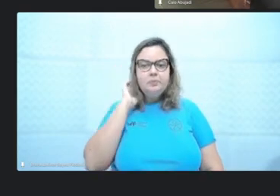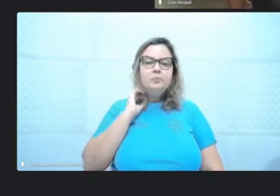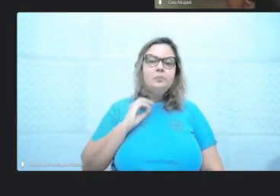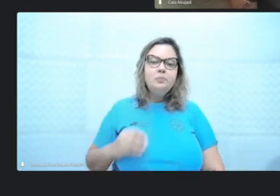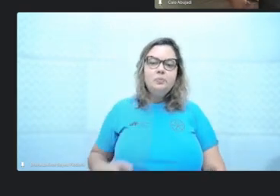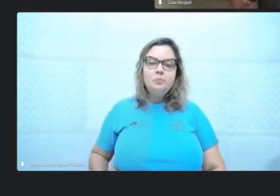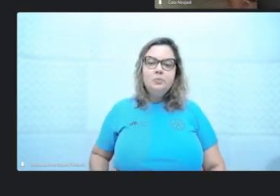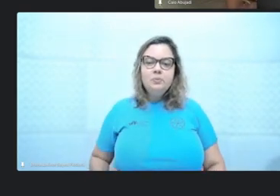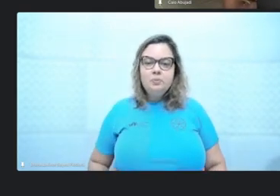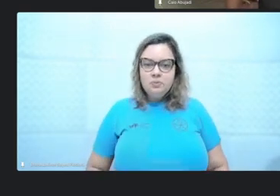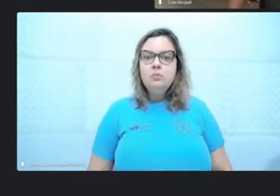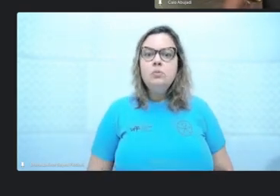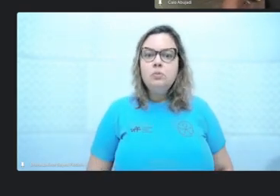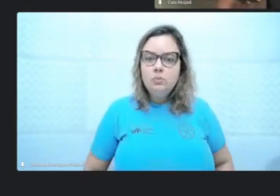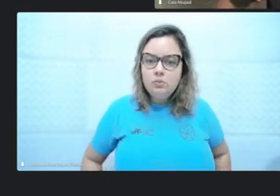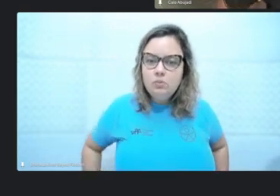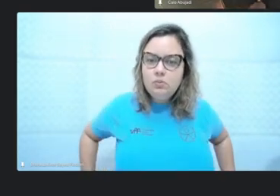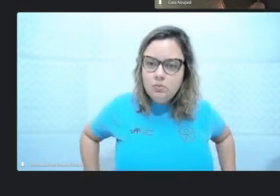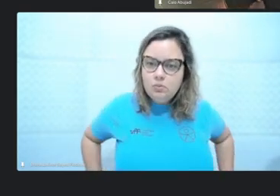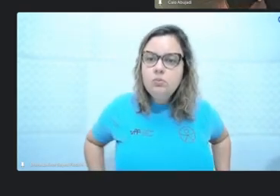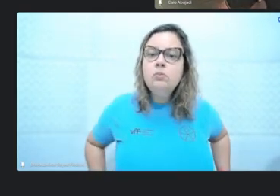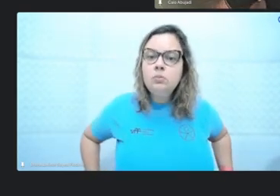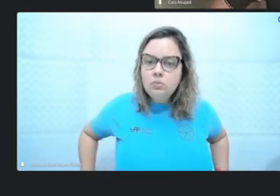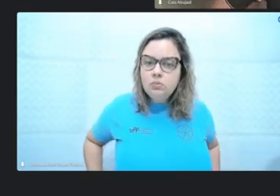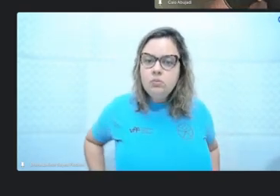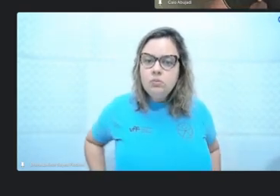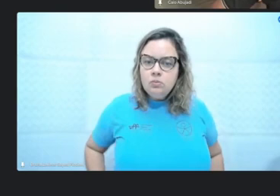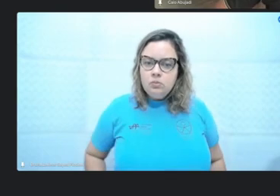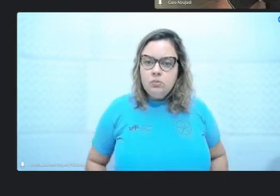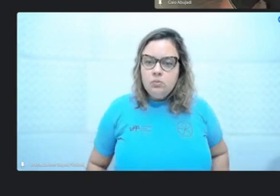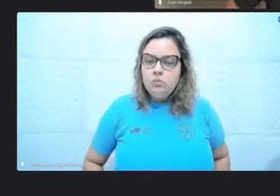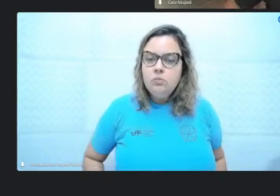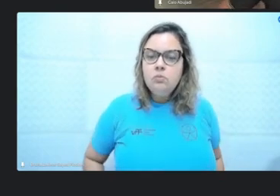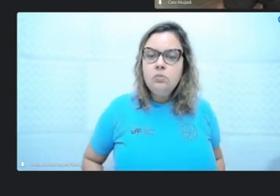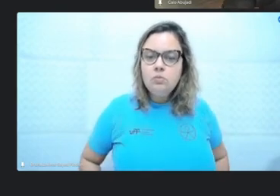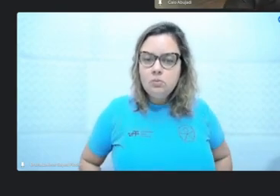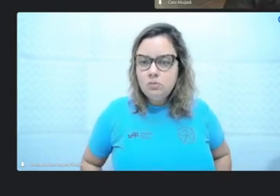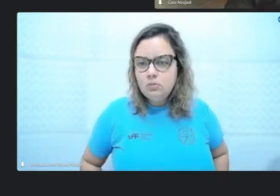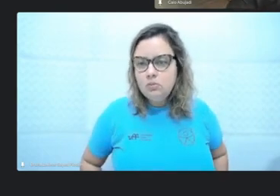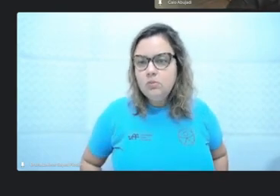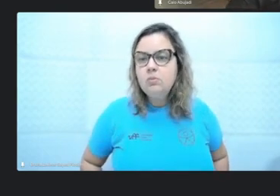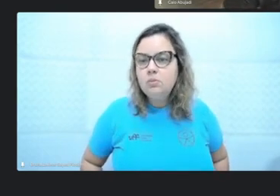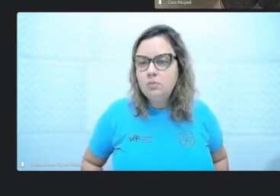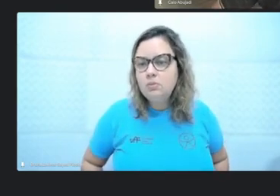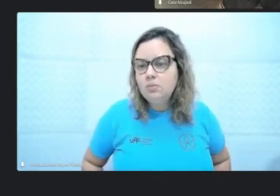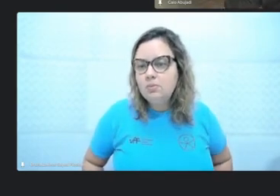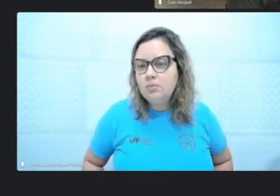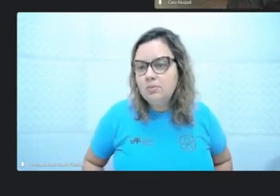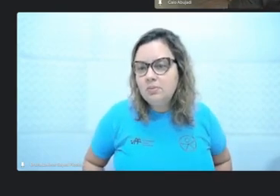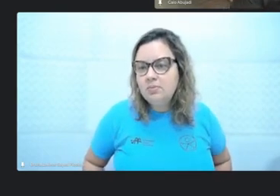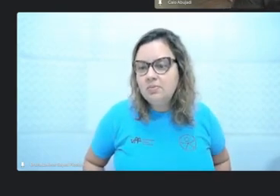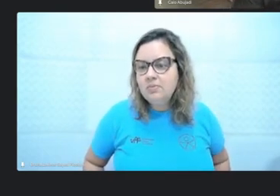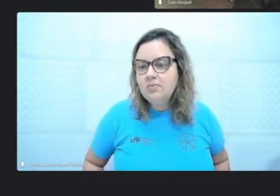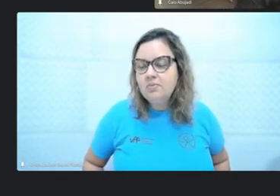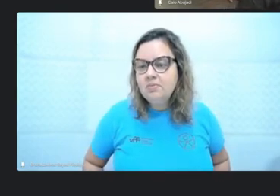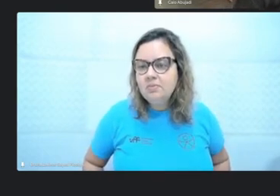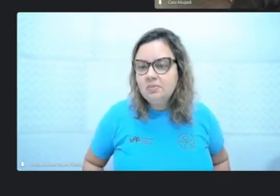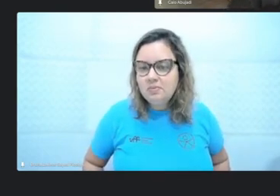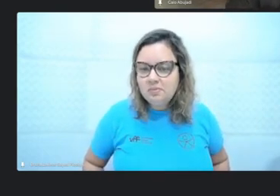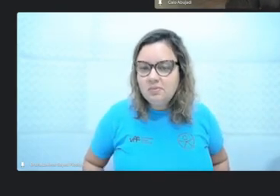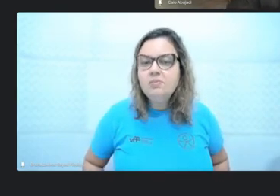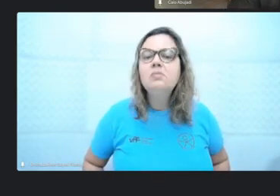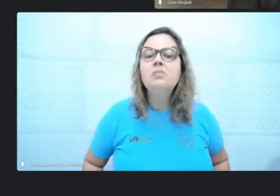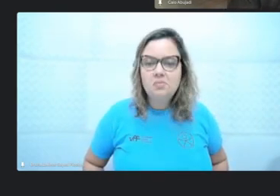grandes personagens, né? A gente vai ter o Saúf, agora em fevereiro. A ideia é genial,